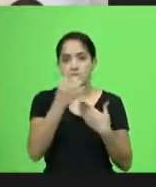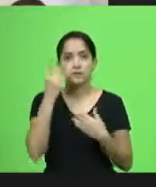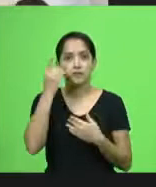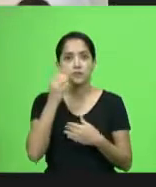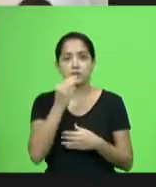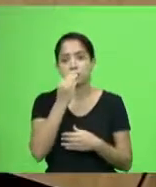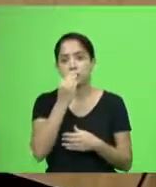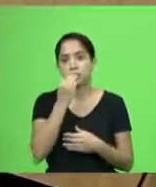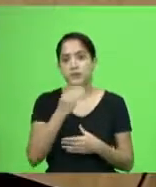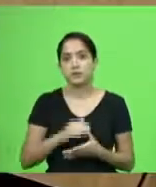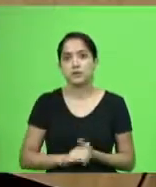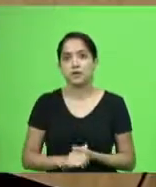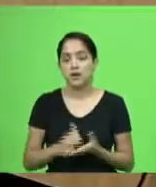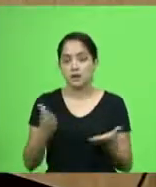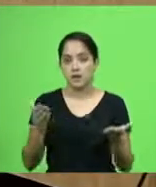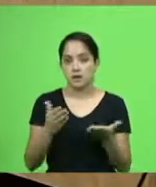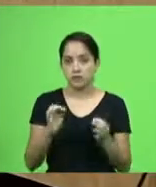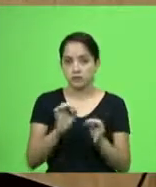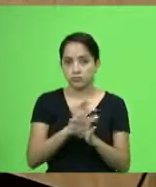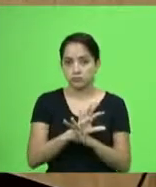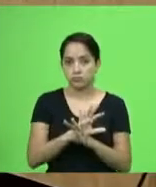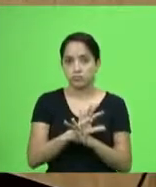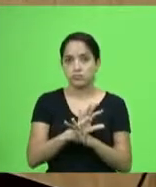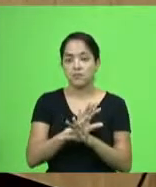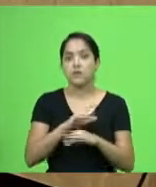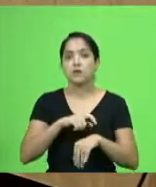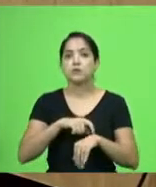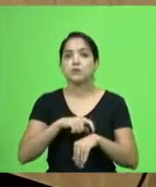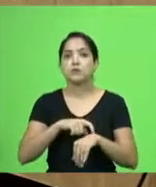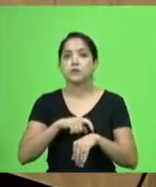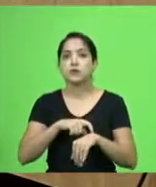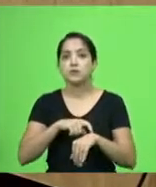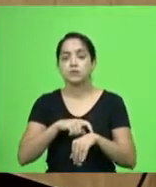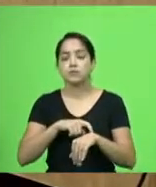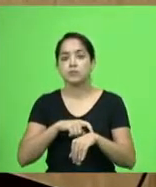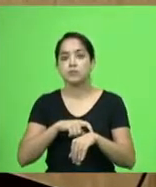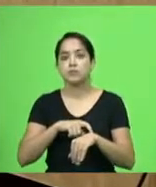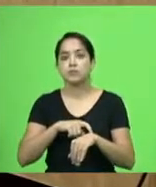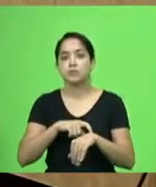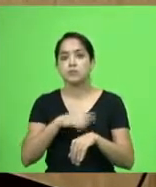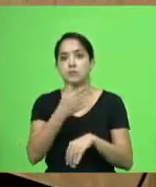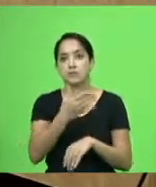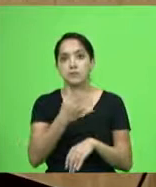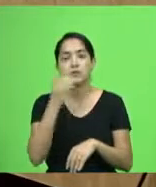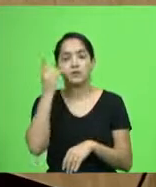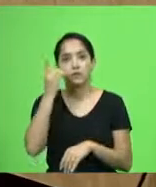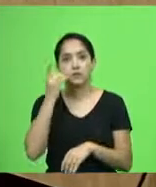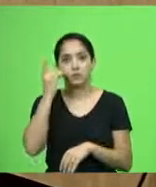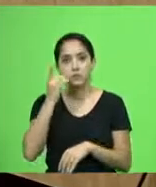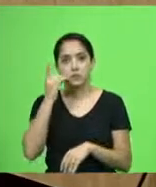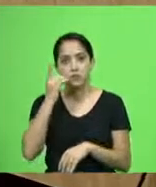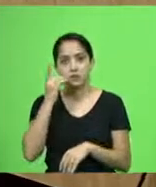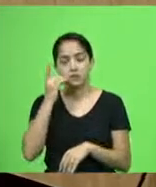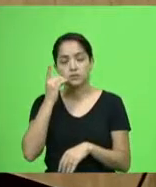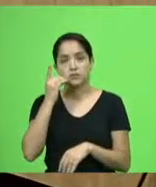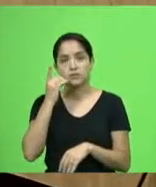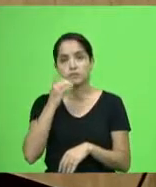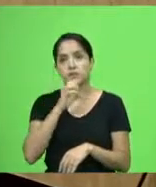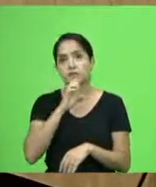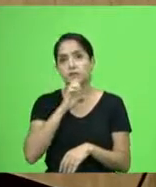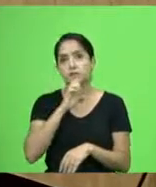Sopelsa. Fim do período do PSD. Deputado Felipe Estevão, Vossa Excelência tem